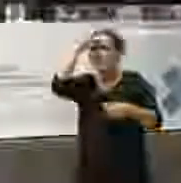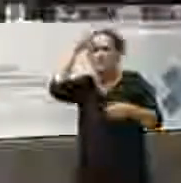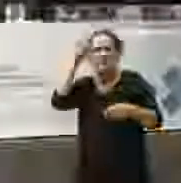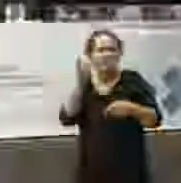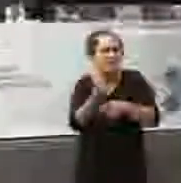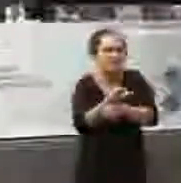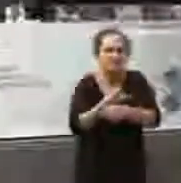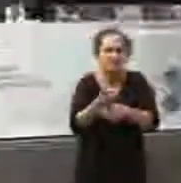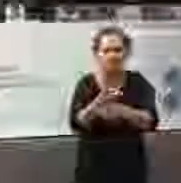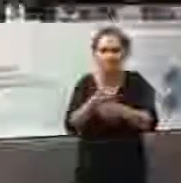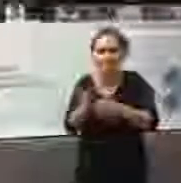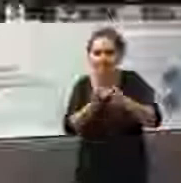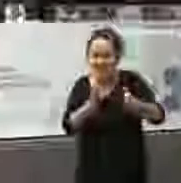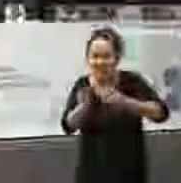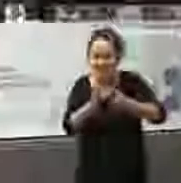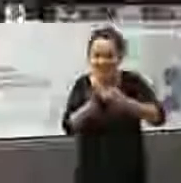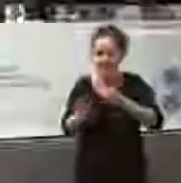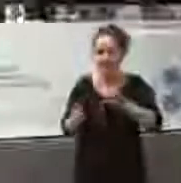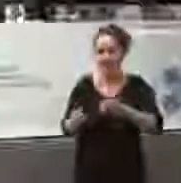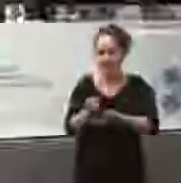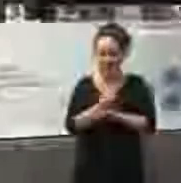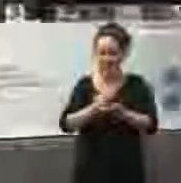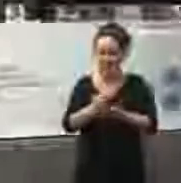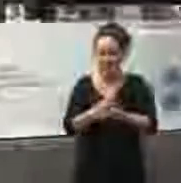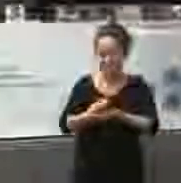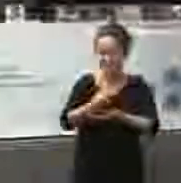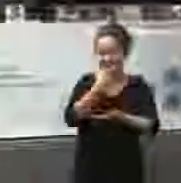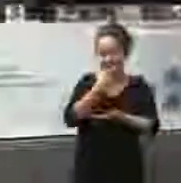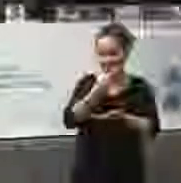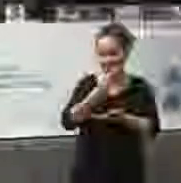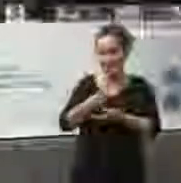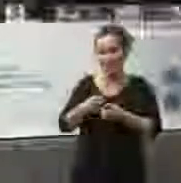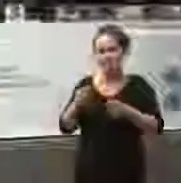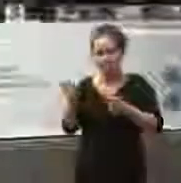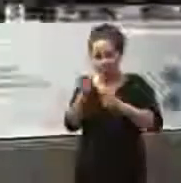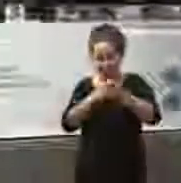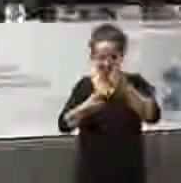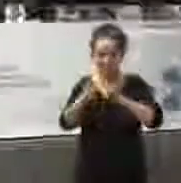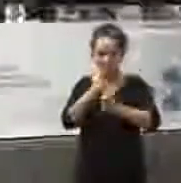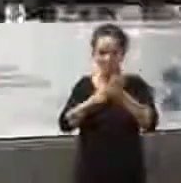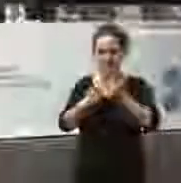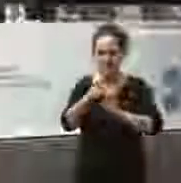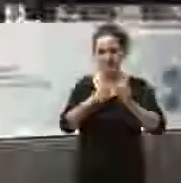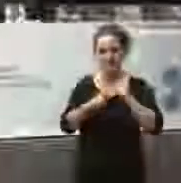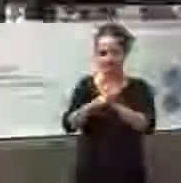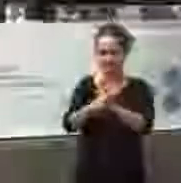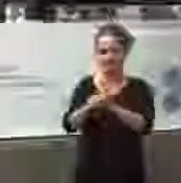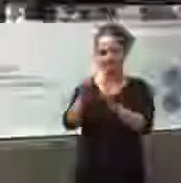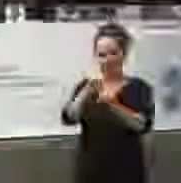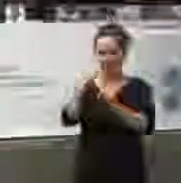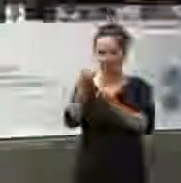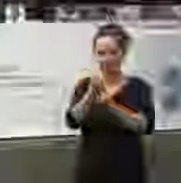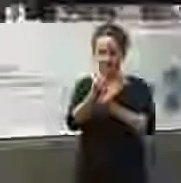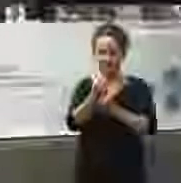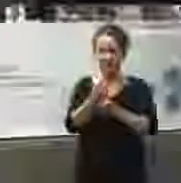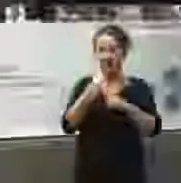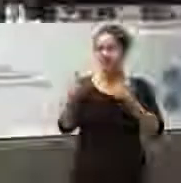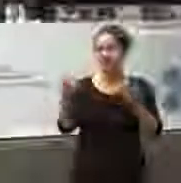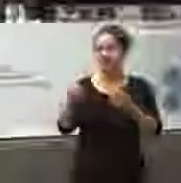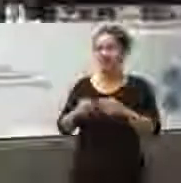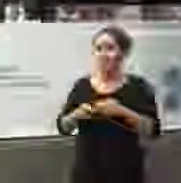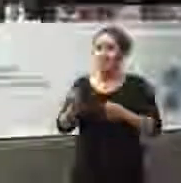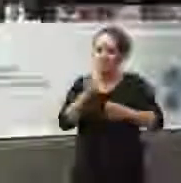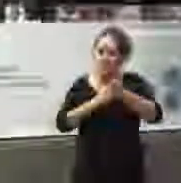ao tratamento sanitário da importância da regulação assistencial no caso da regulação